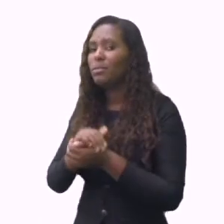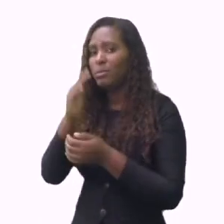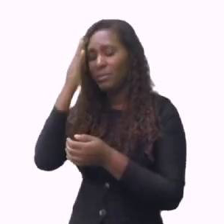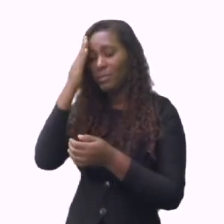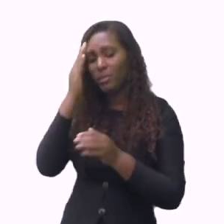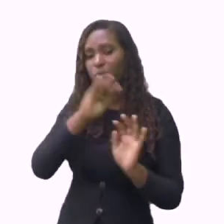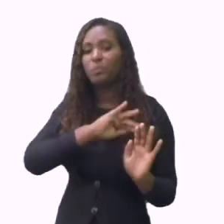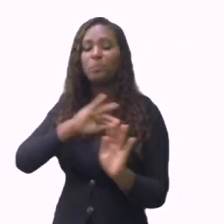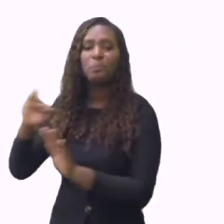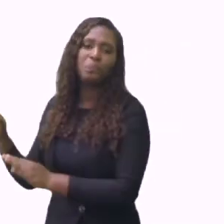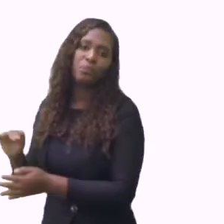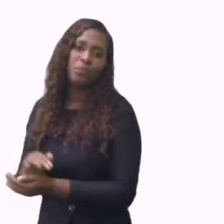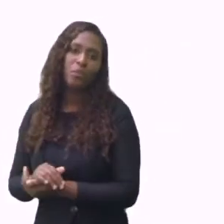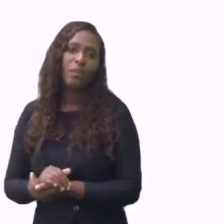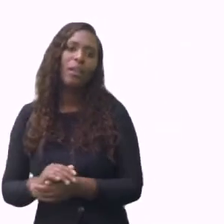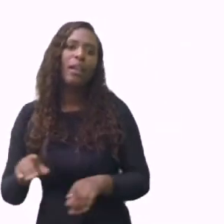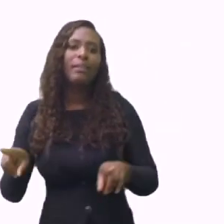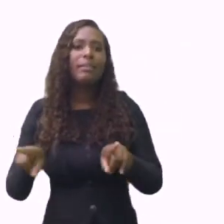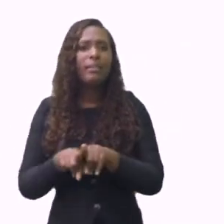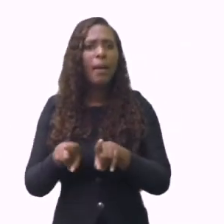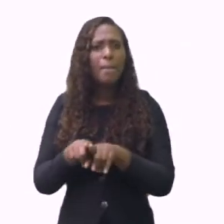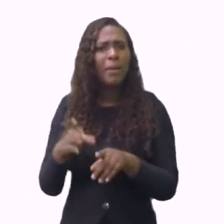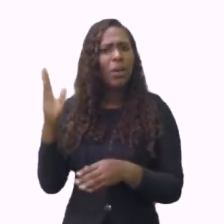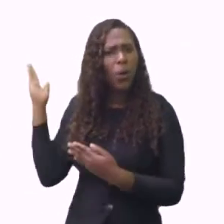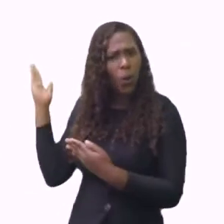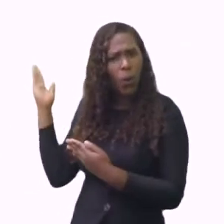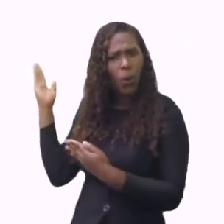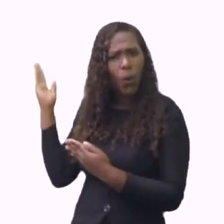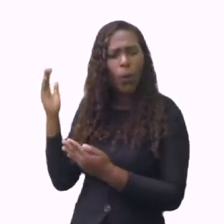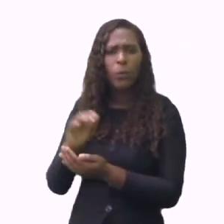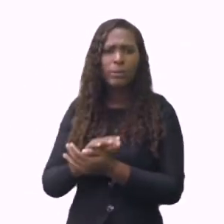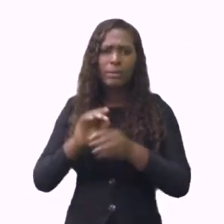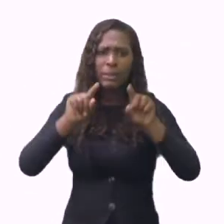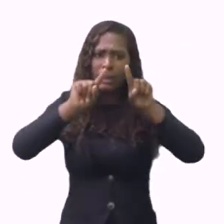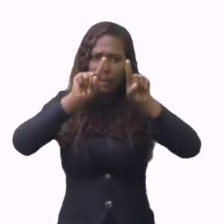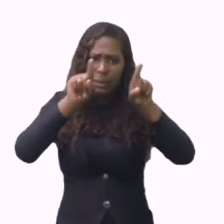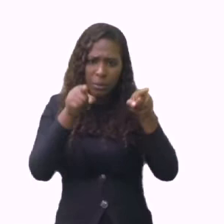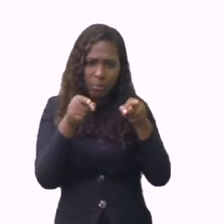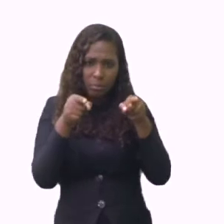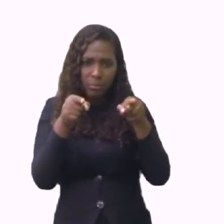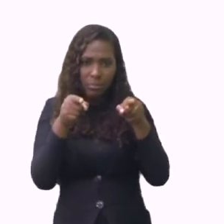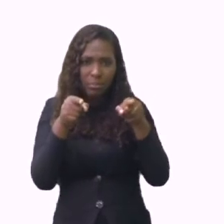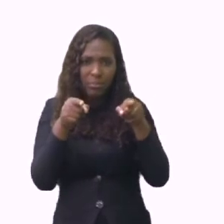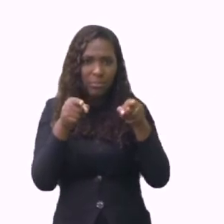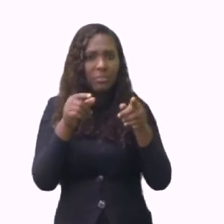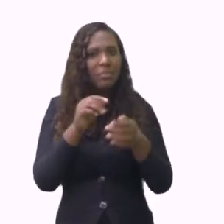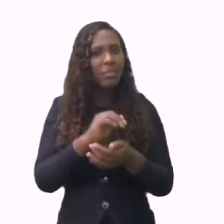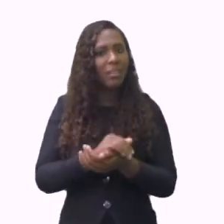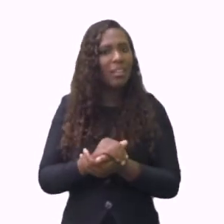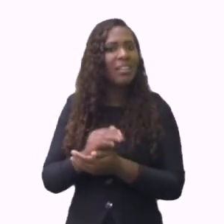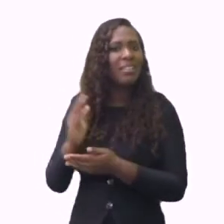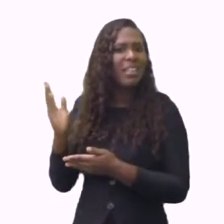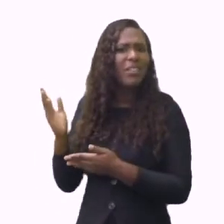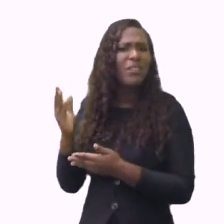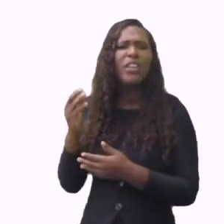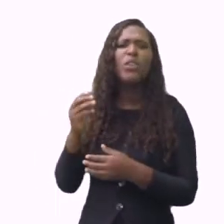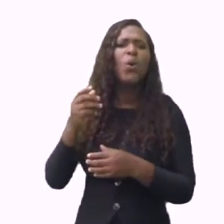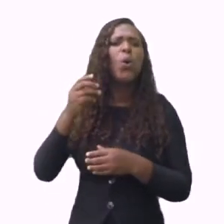fundo científico, porque eles precisam sempre colocar alguma citação, alguma parte